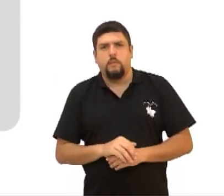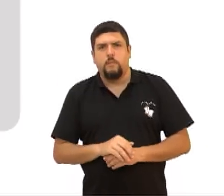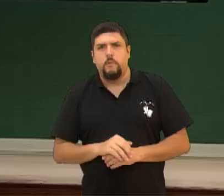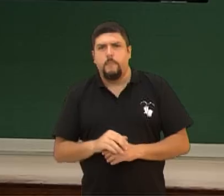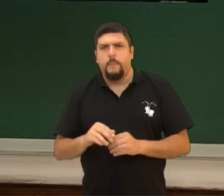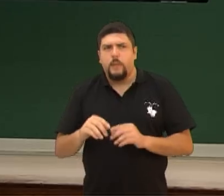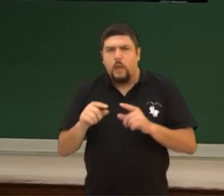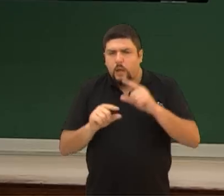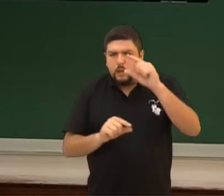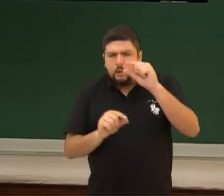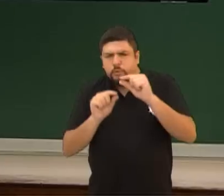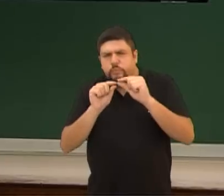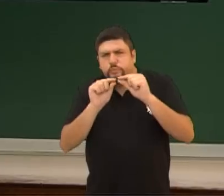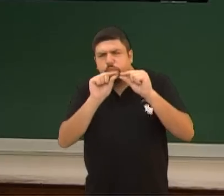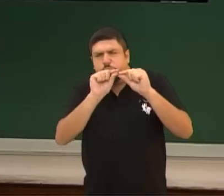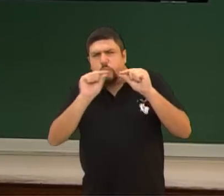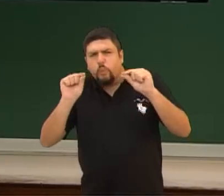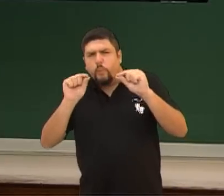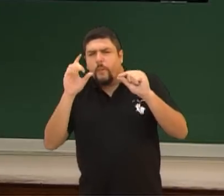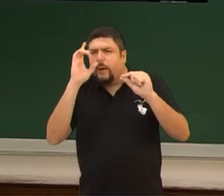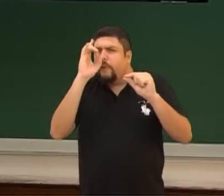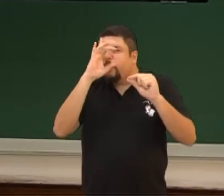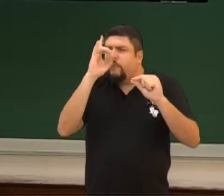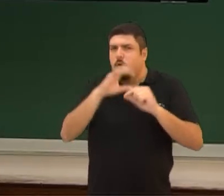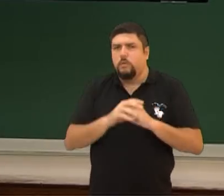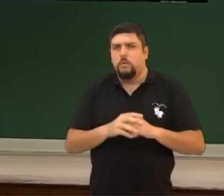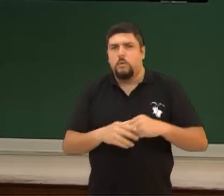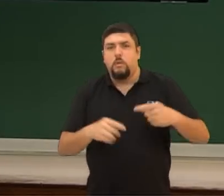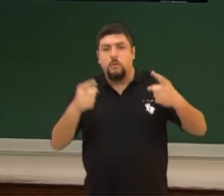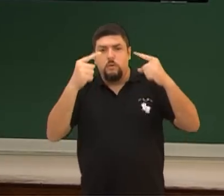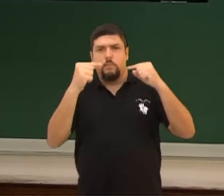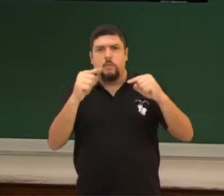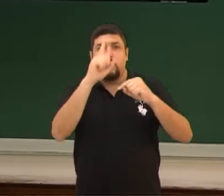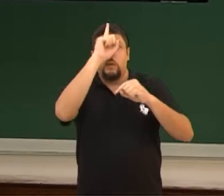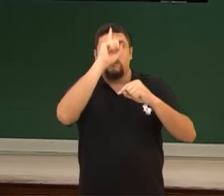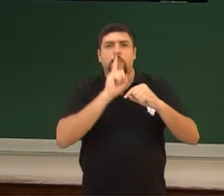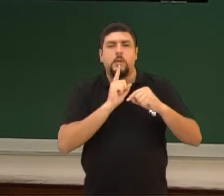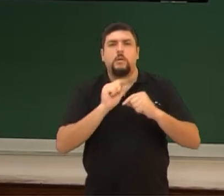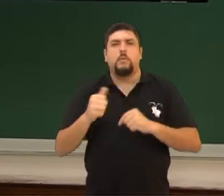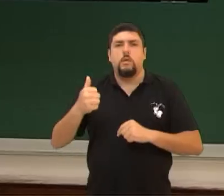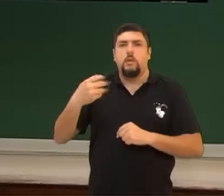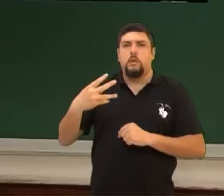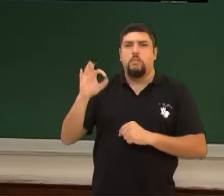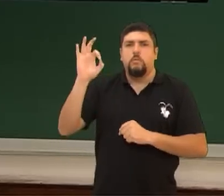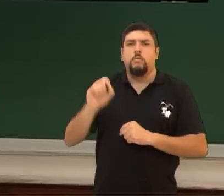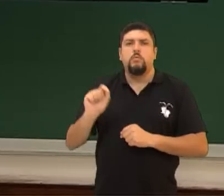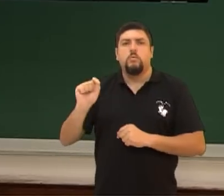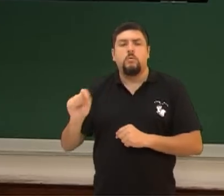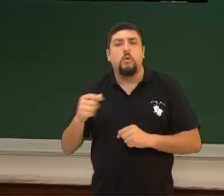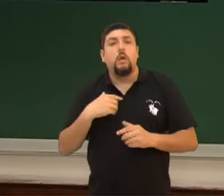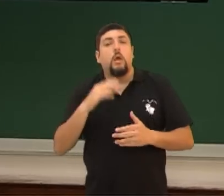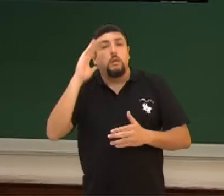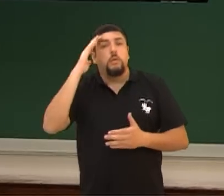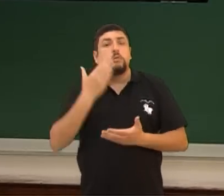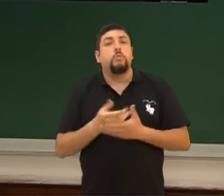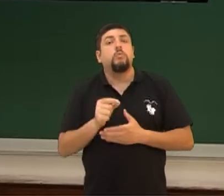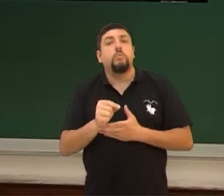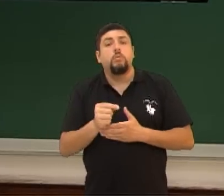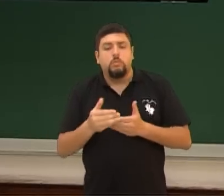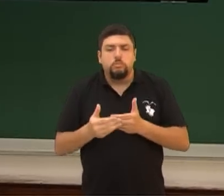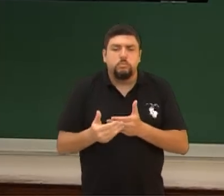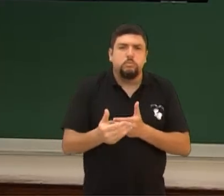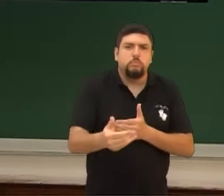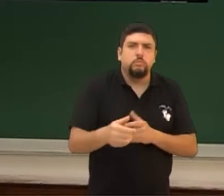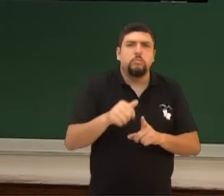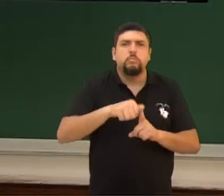ali para você, está em verde. Em amarelo, 14% acha que o preço vai ficar igual, né, pelo menos pelos